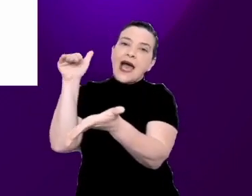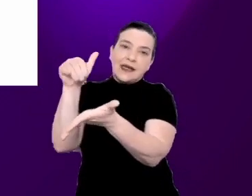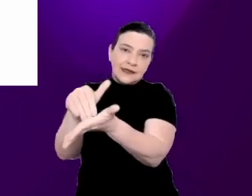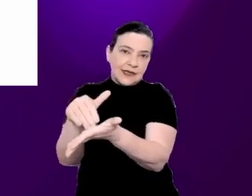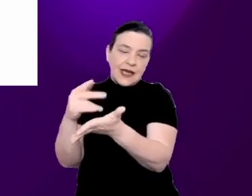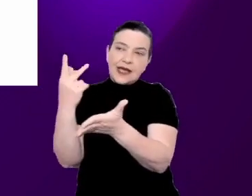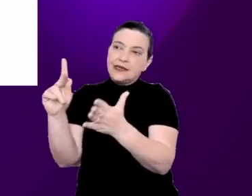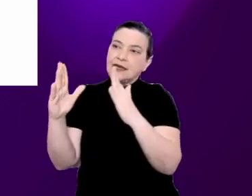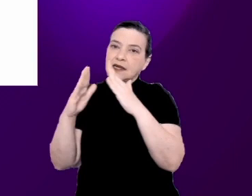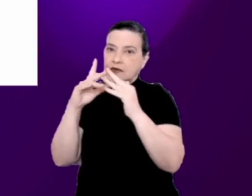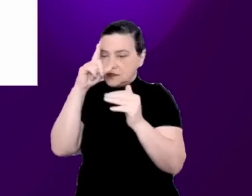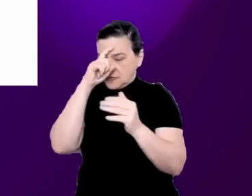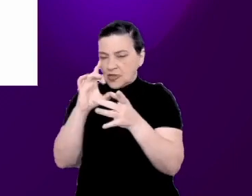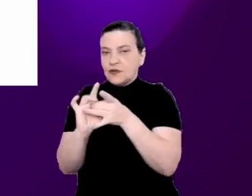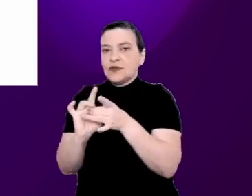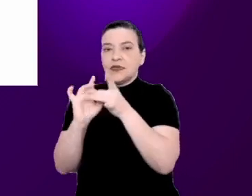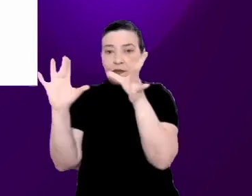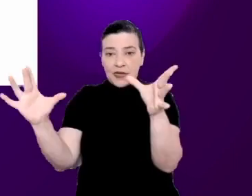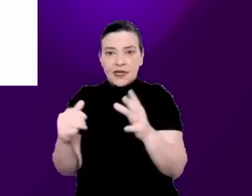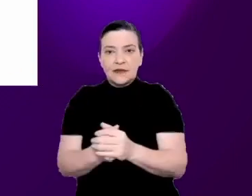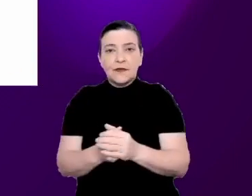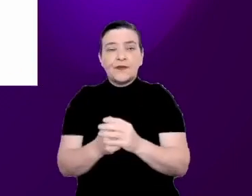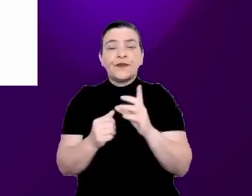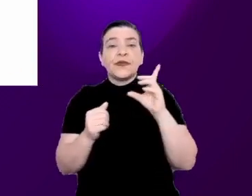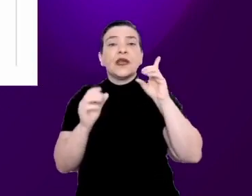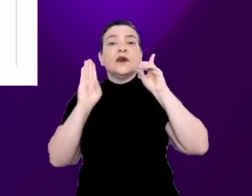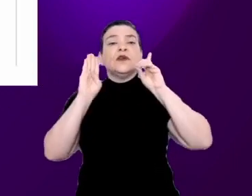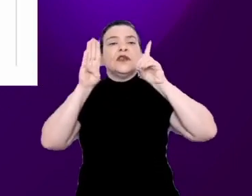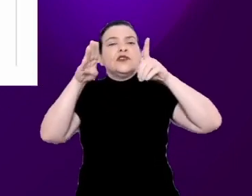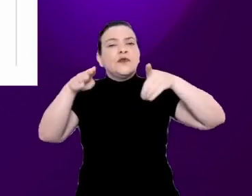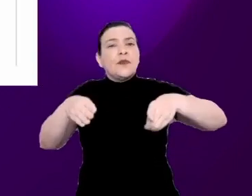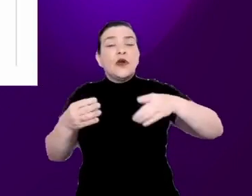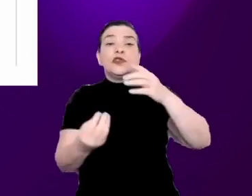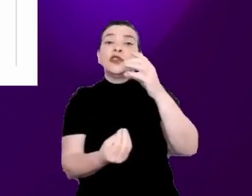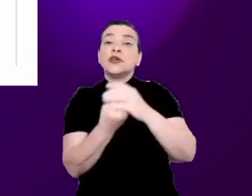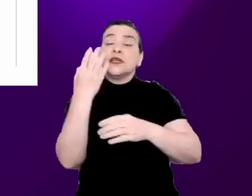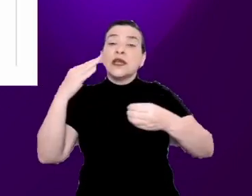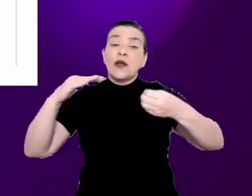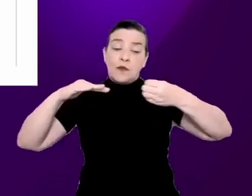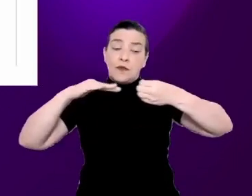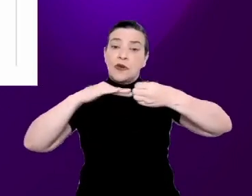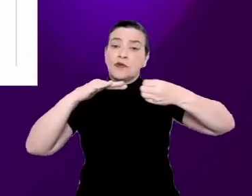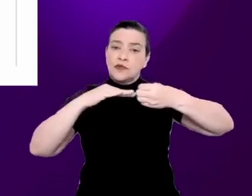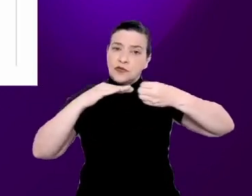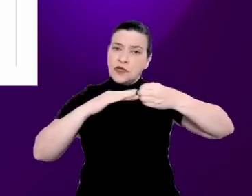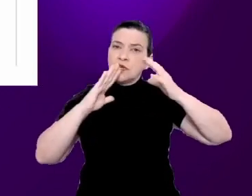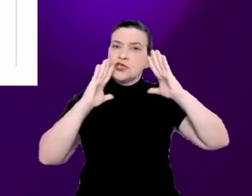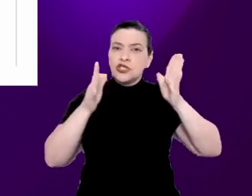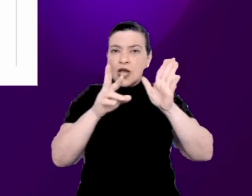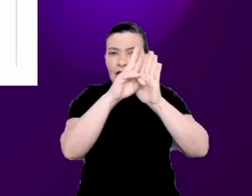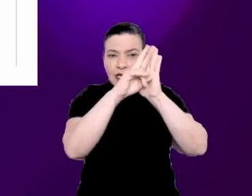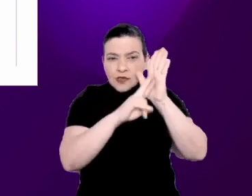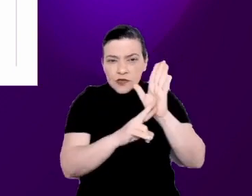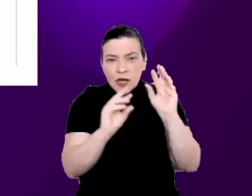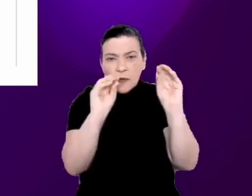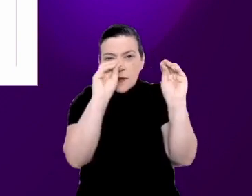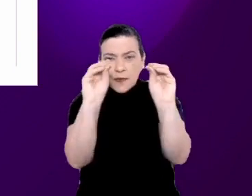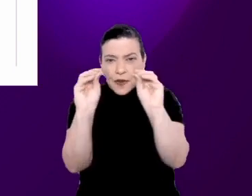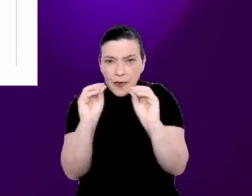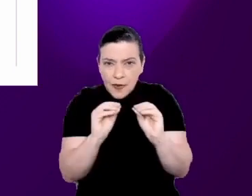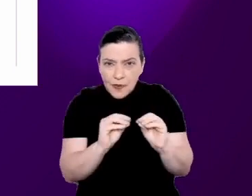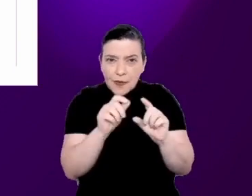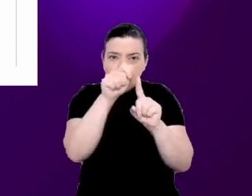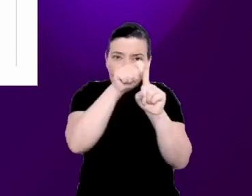hospitalar. E aí, esse dashboard nos monta um banco de dados que a gente tem aí alguns resultados coletados do programa de fevereiro